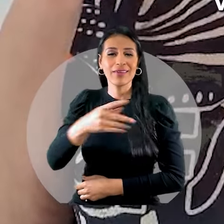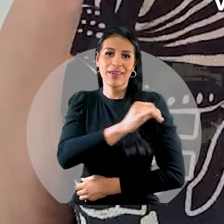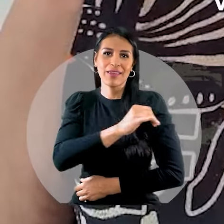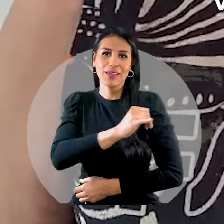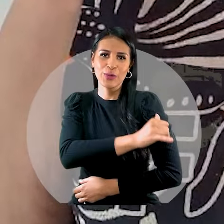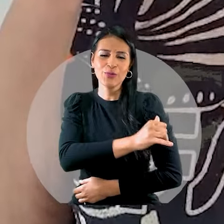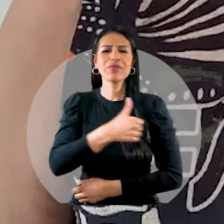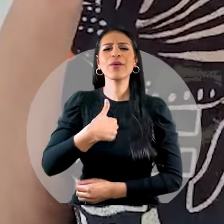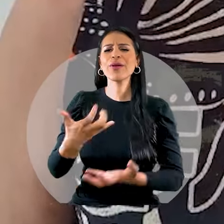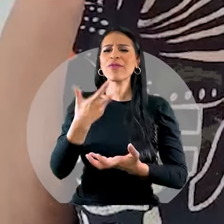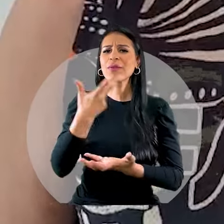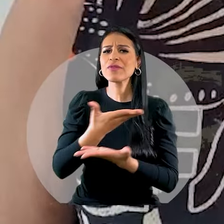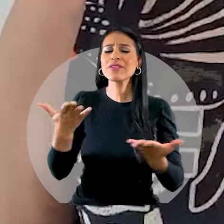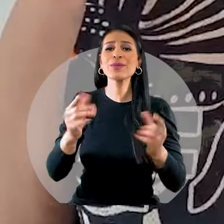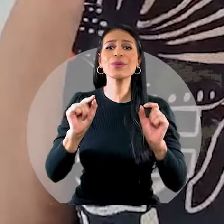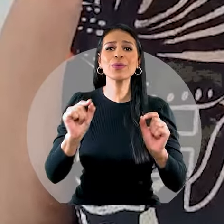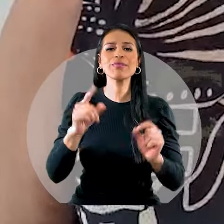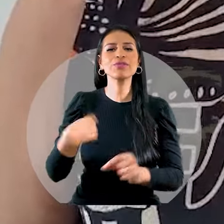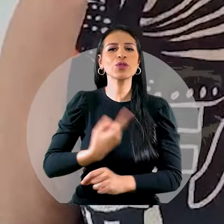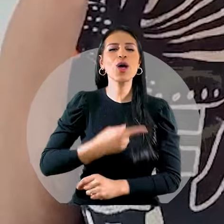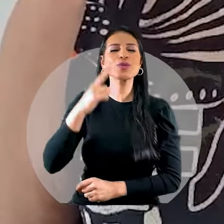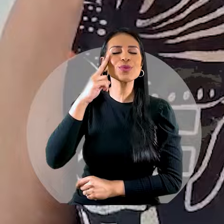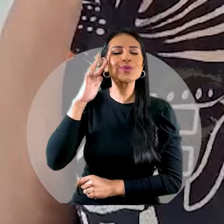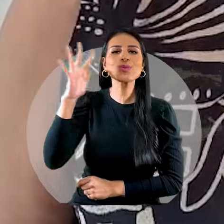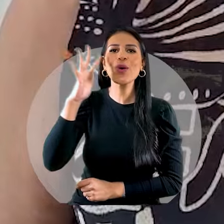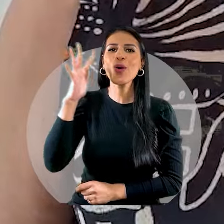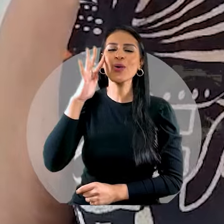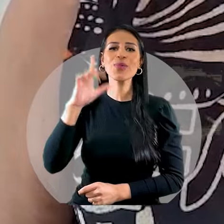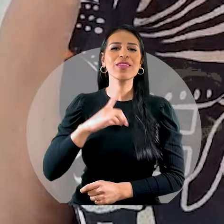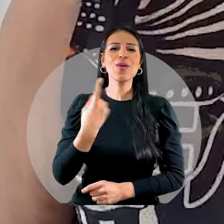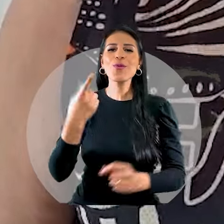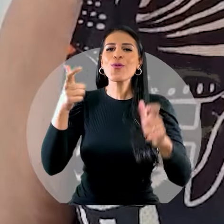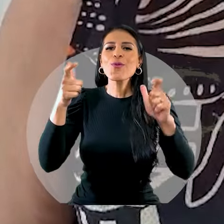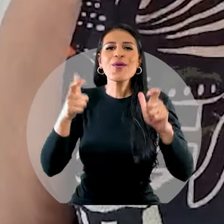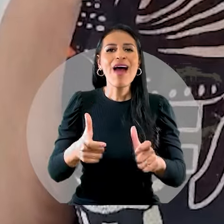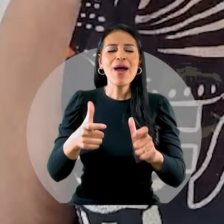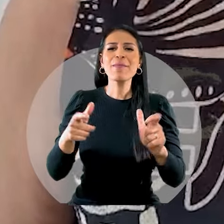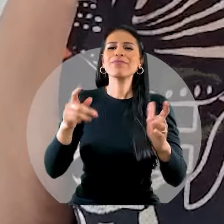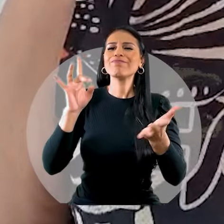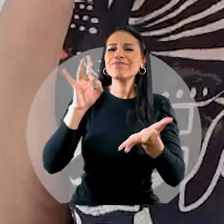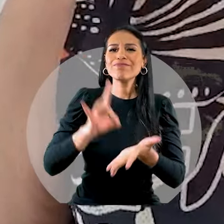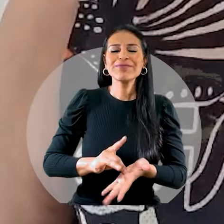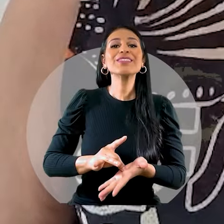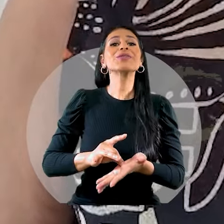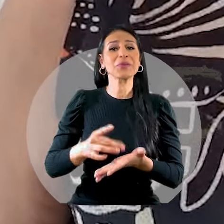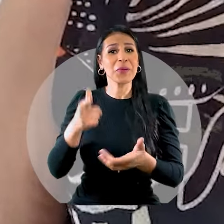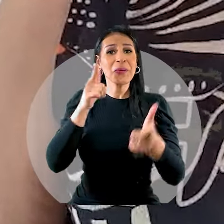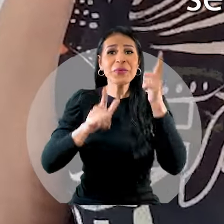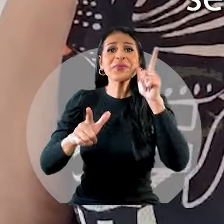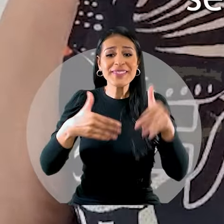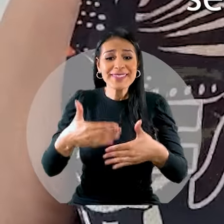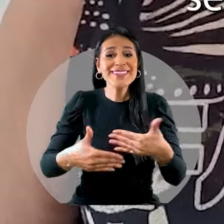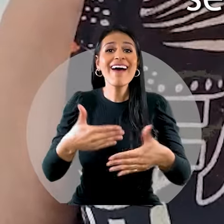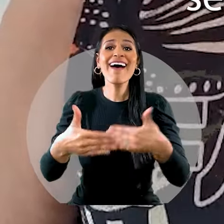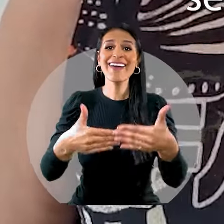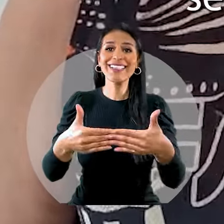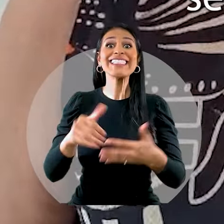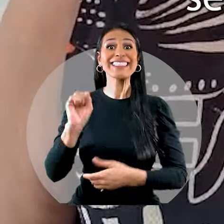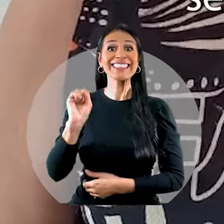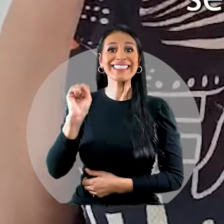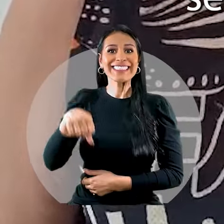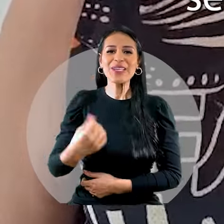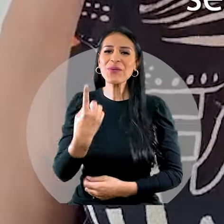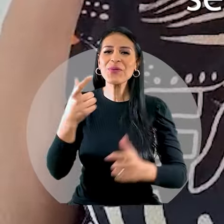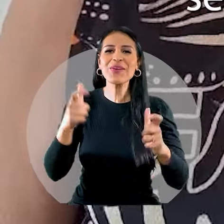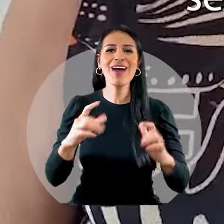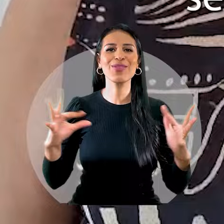compartilhar com vocês que o nosso sonho de ter um espaço adequado e fixo está se tornando realidade. Sim, um lugar